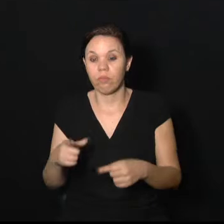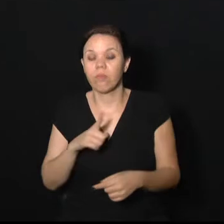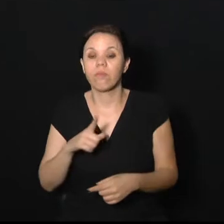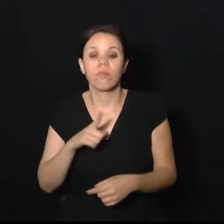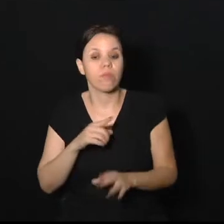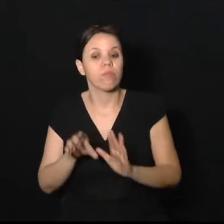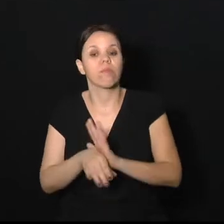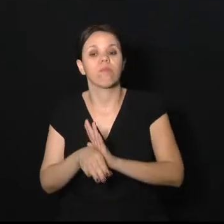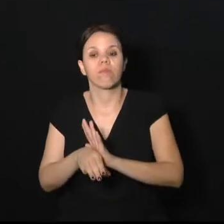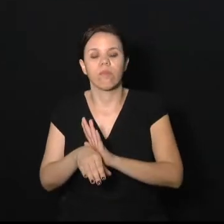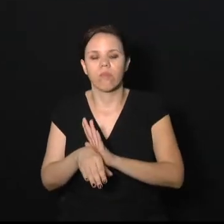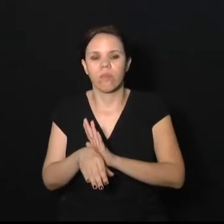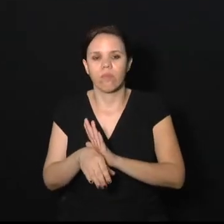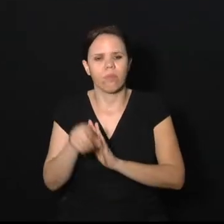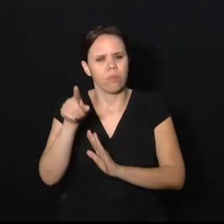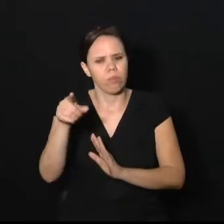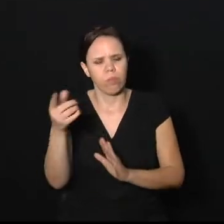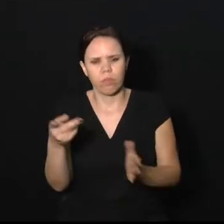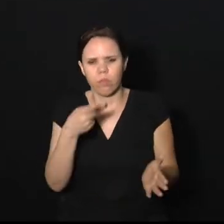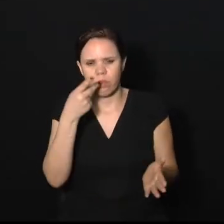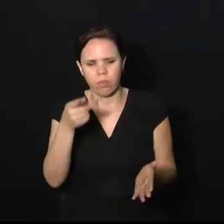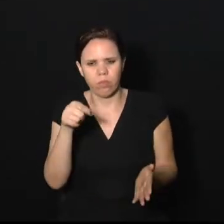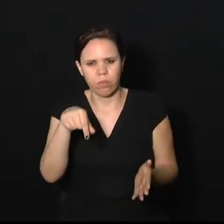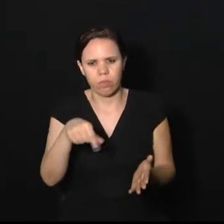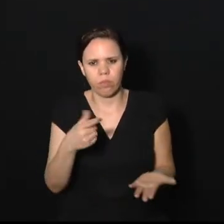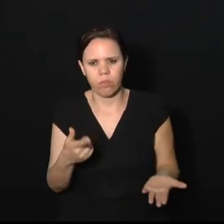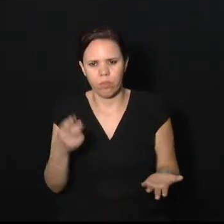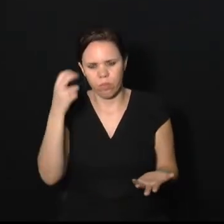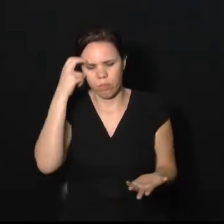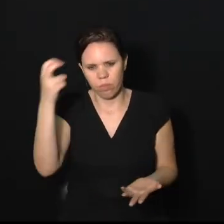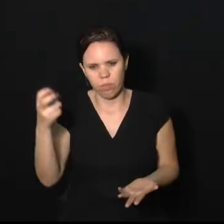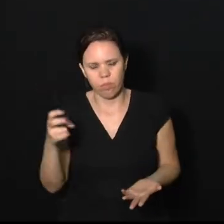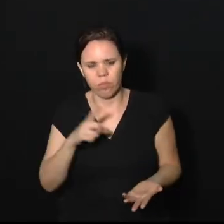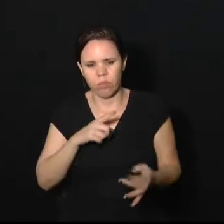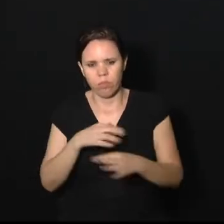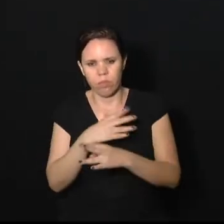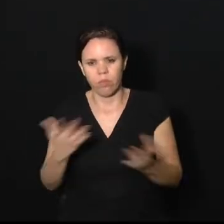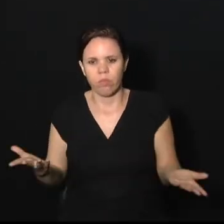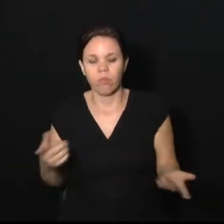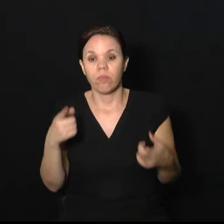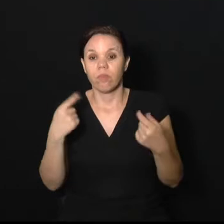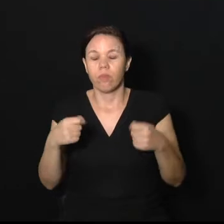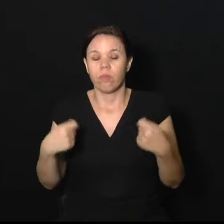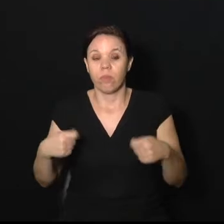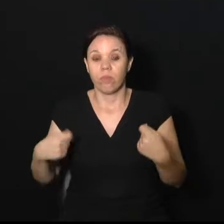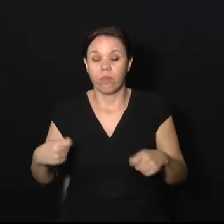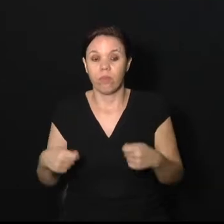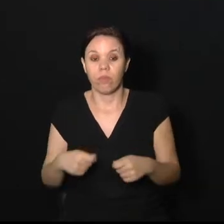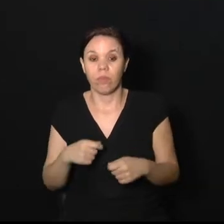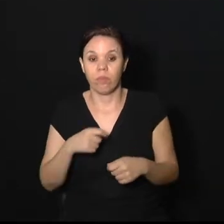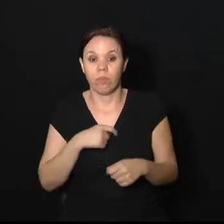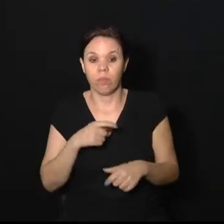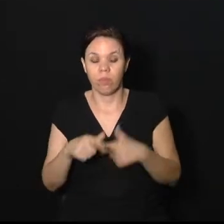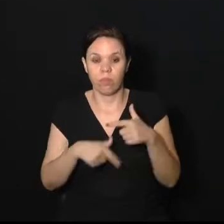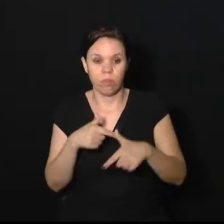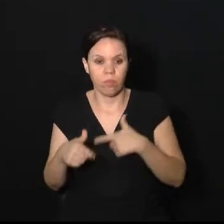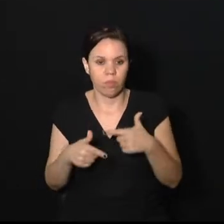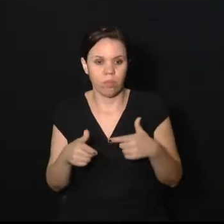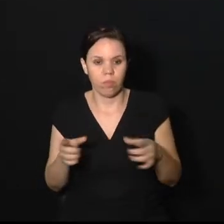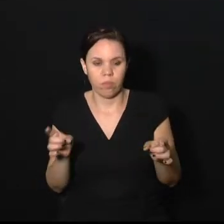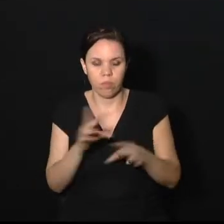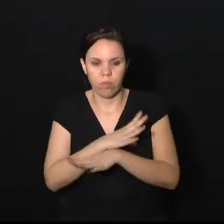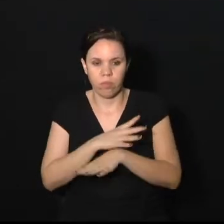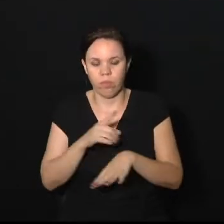um conceito que diz que para você ser inteligente, ser considerada uma cidade inteligente, você precisa ter esses serviços otimizados, entregues de